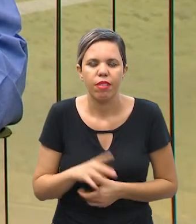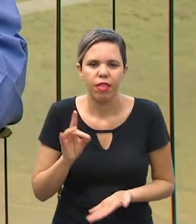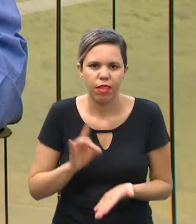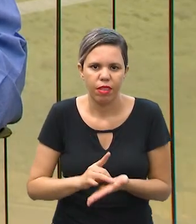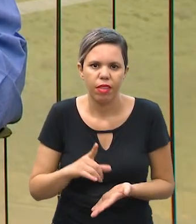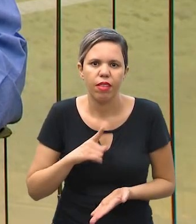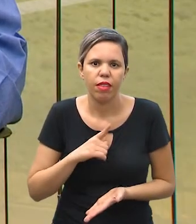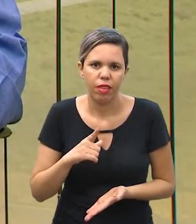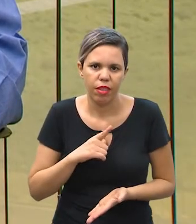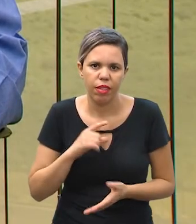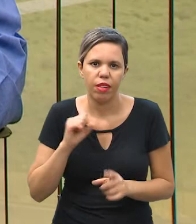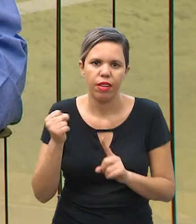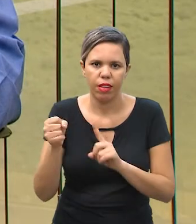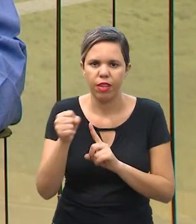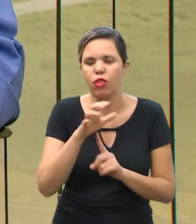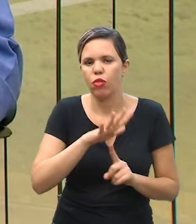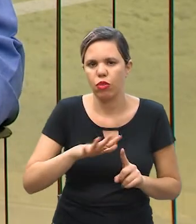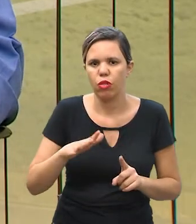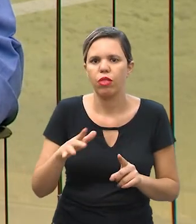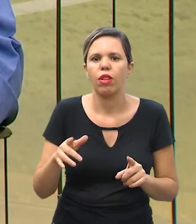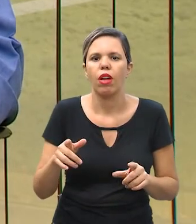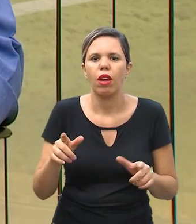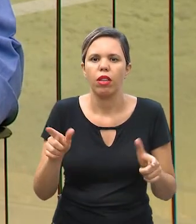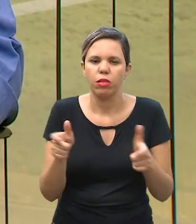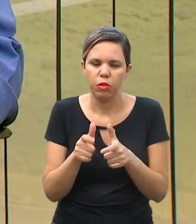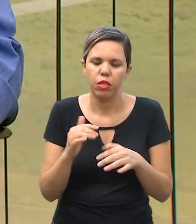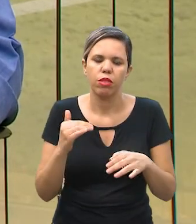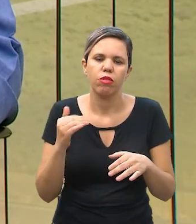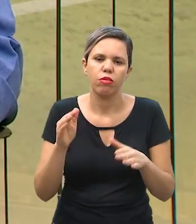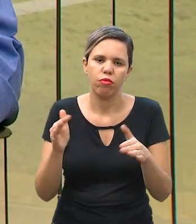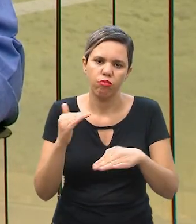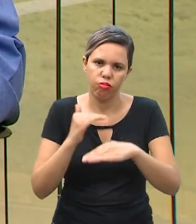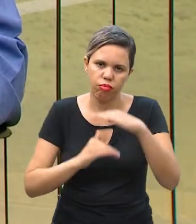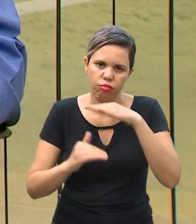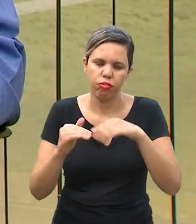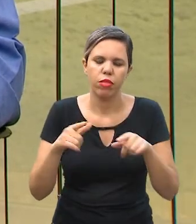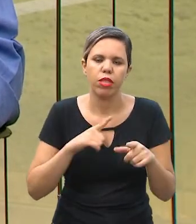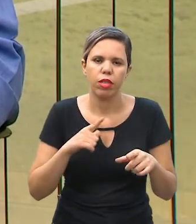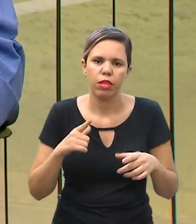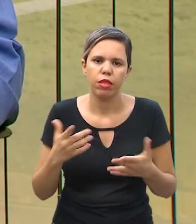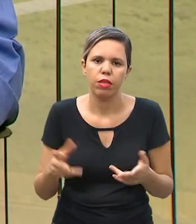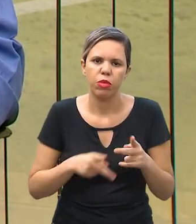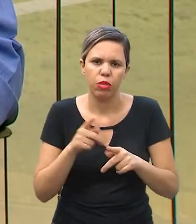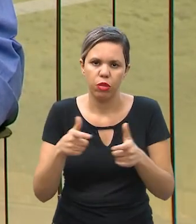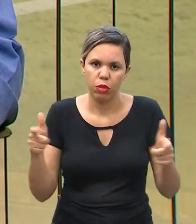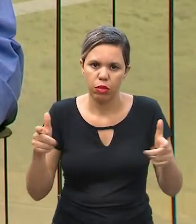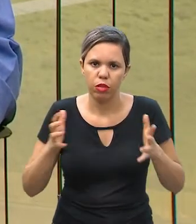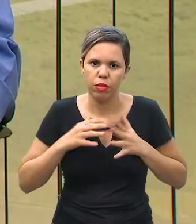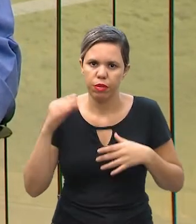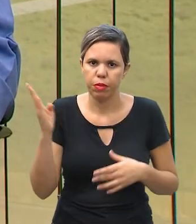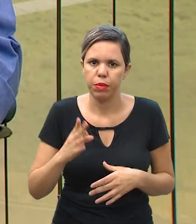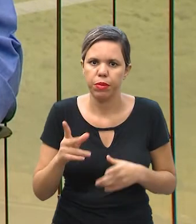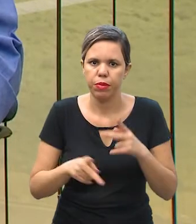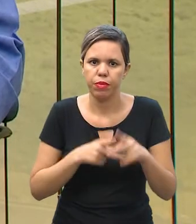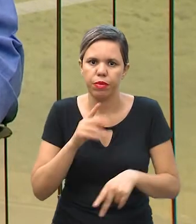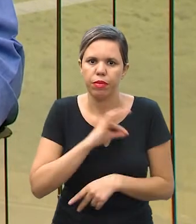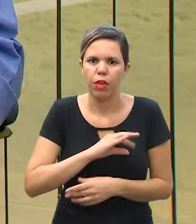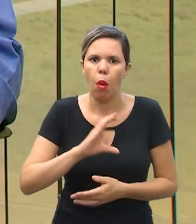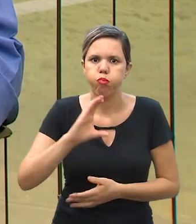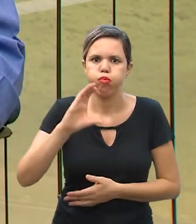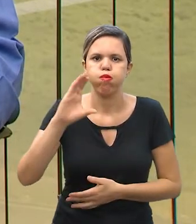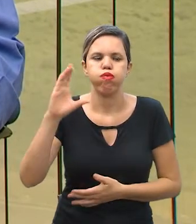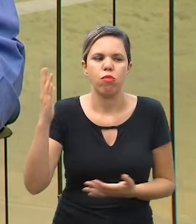fato, uma sociedade que seja menos desigual. Nós temos ricos, muito ricos no Brasil, gente que ganha um